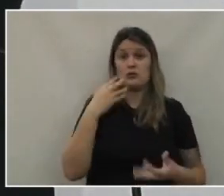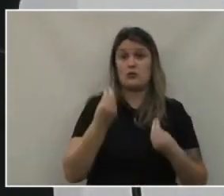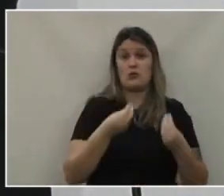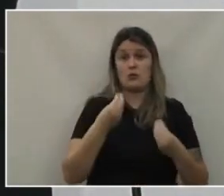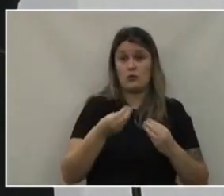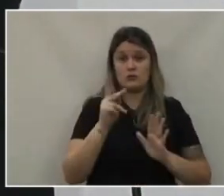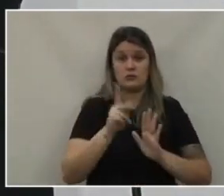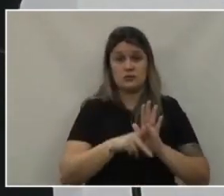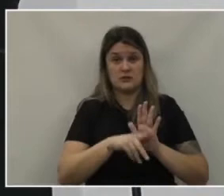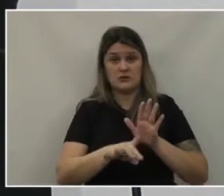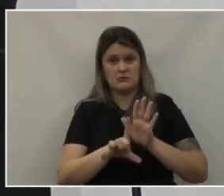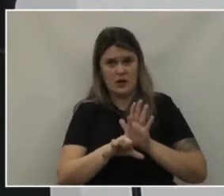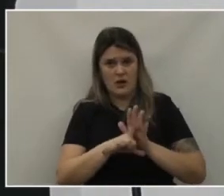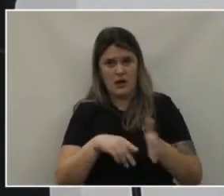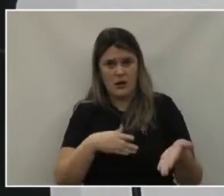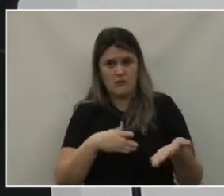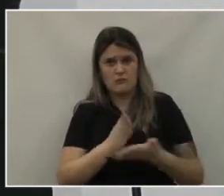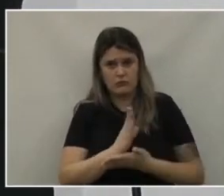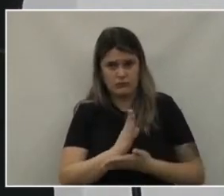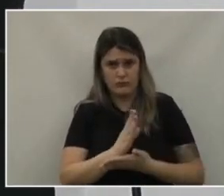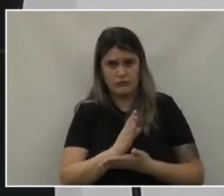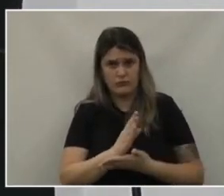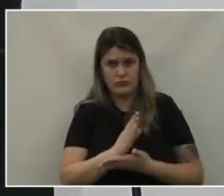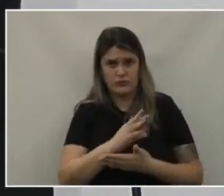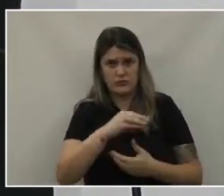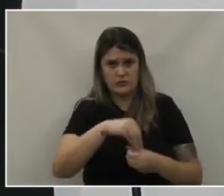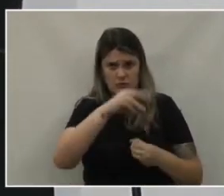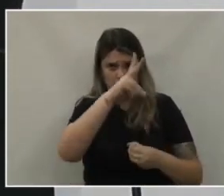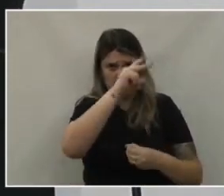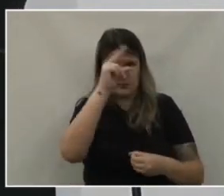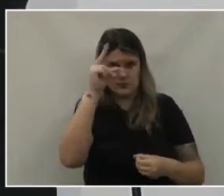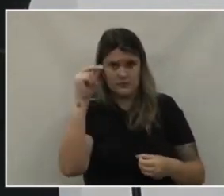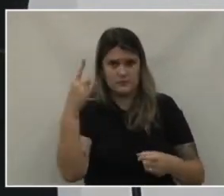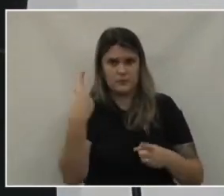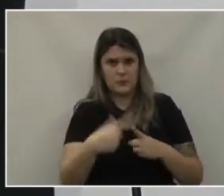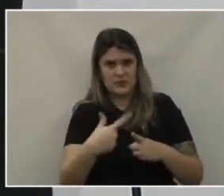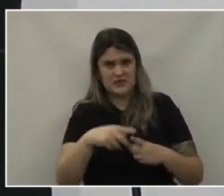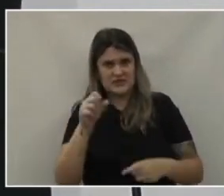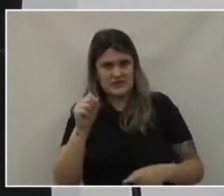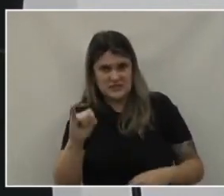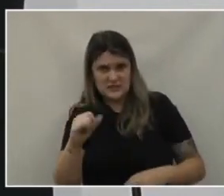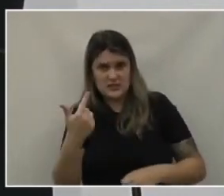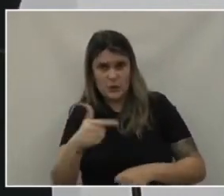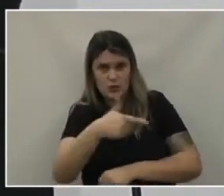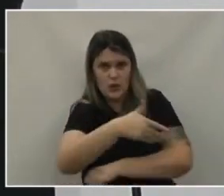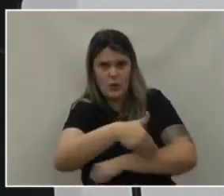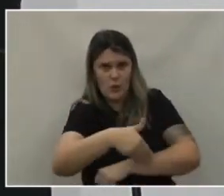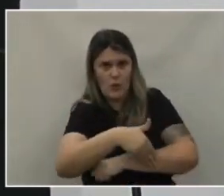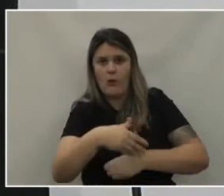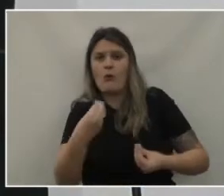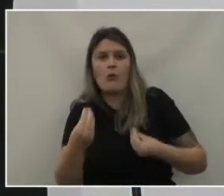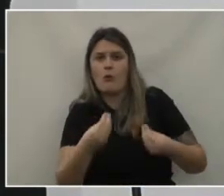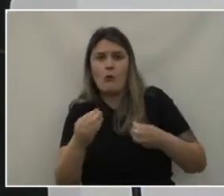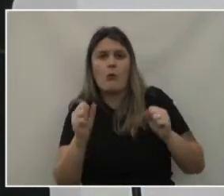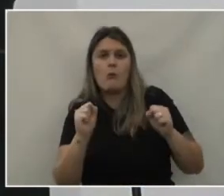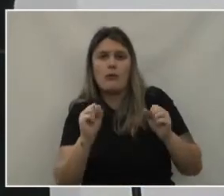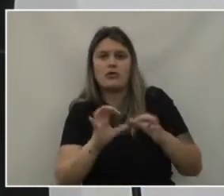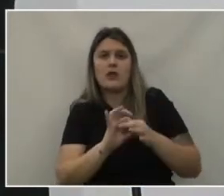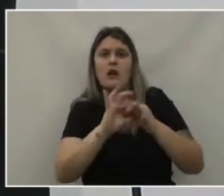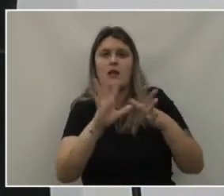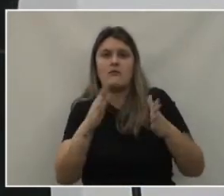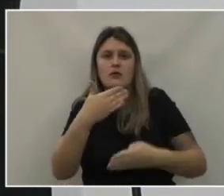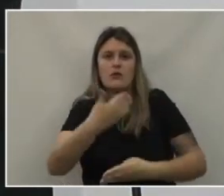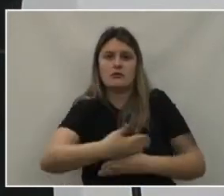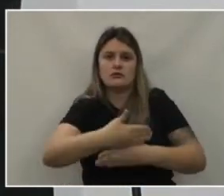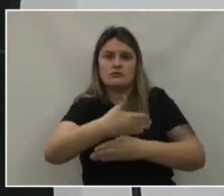esse projeto também passou na prefeitura, porque se não tem rua, como que pode liberar um portão